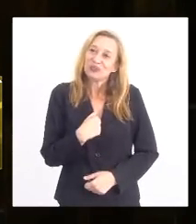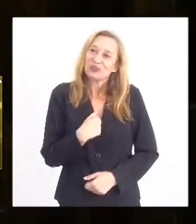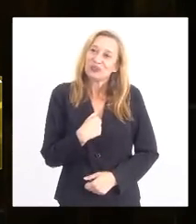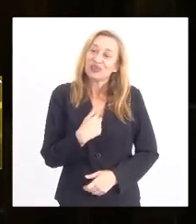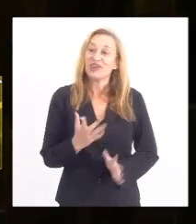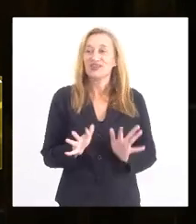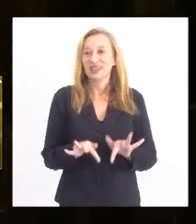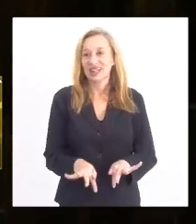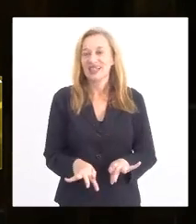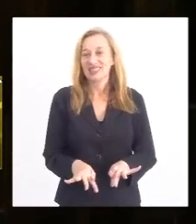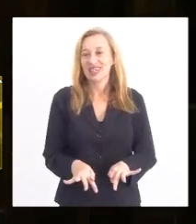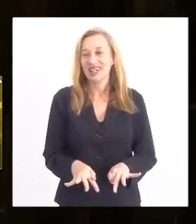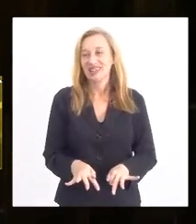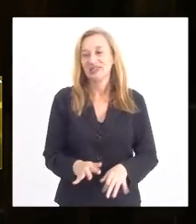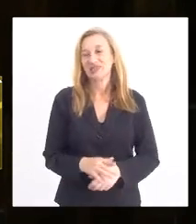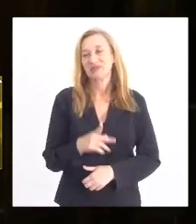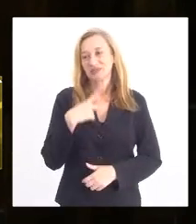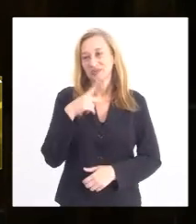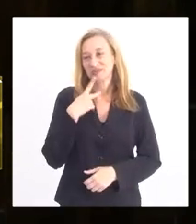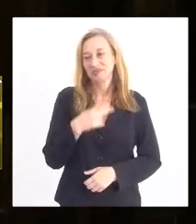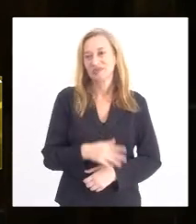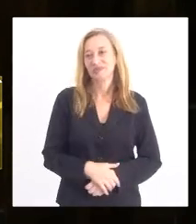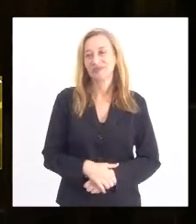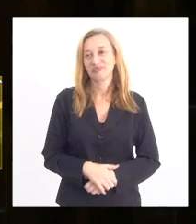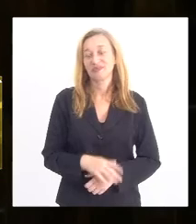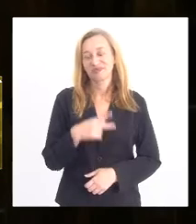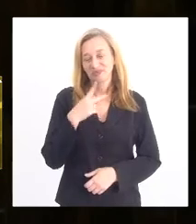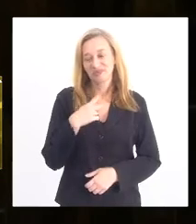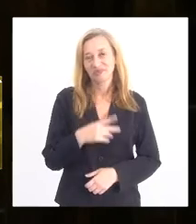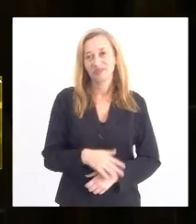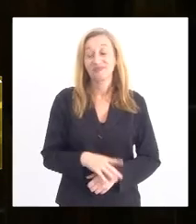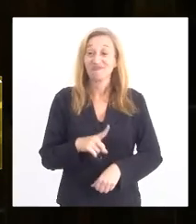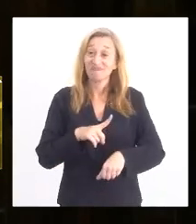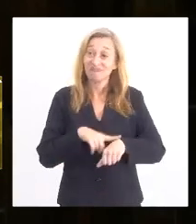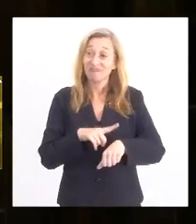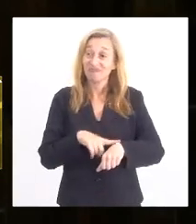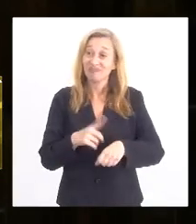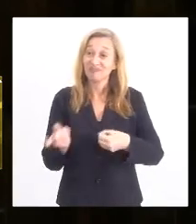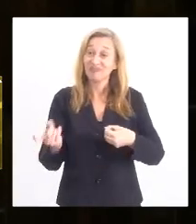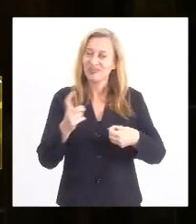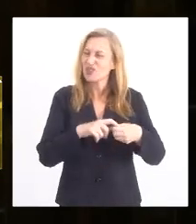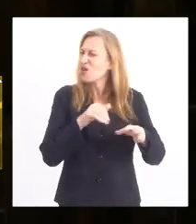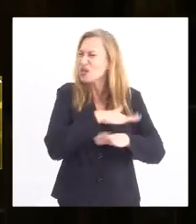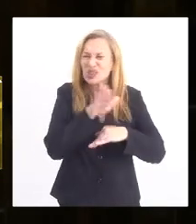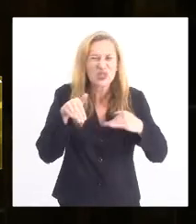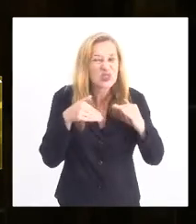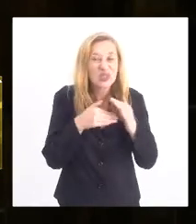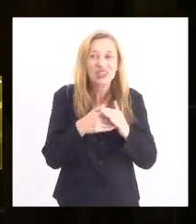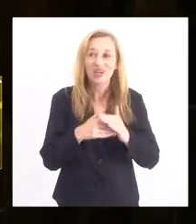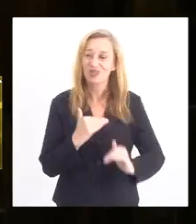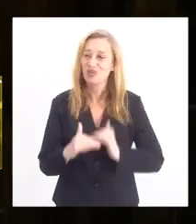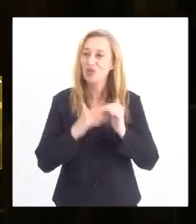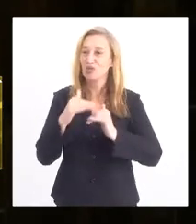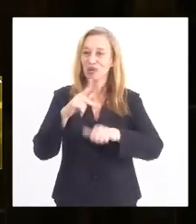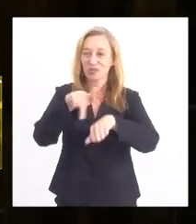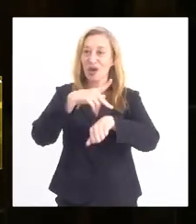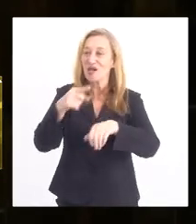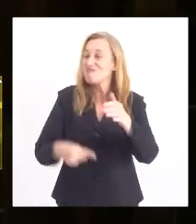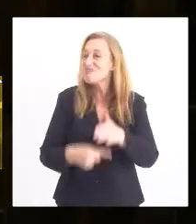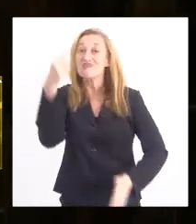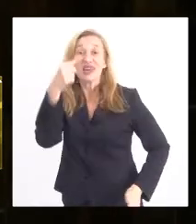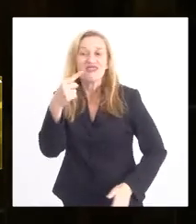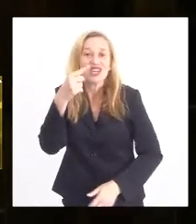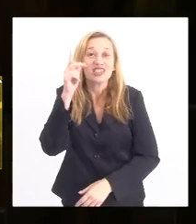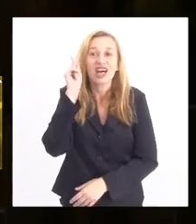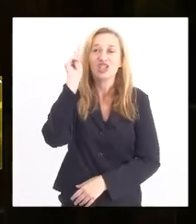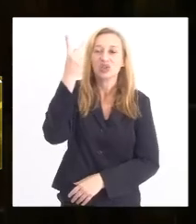terminei a minha fala dizer que nós estamos no momento de retomada total do país pela primeira vez na